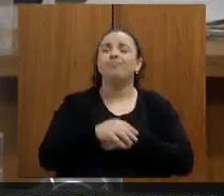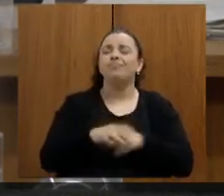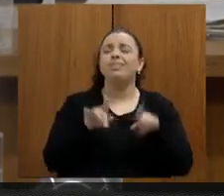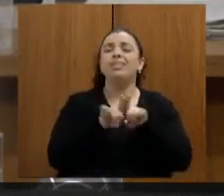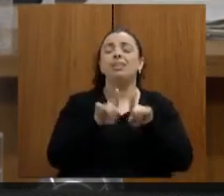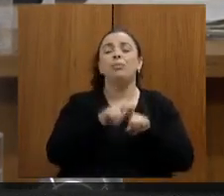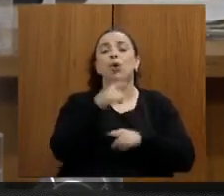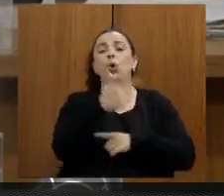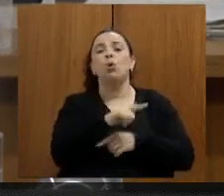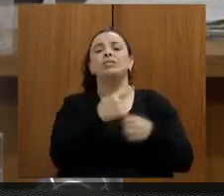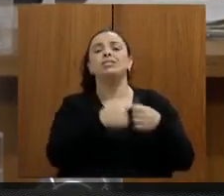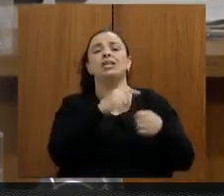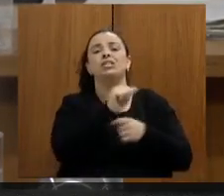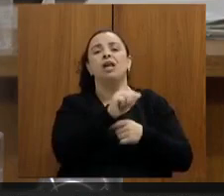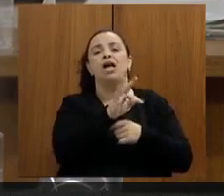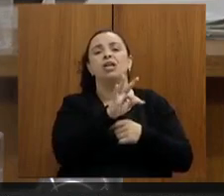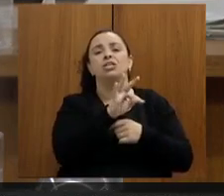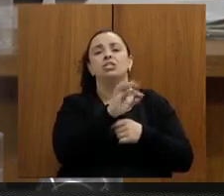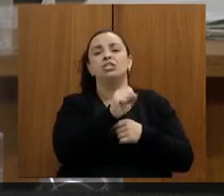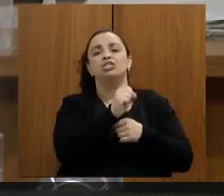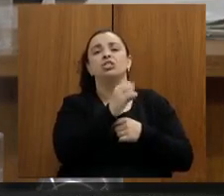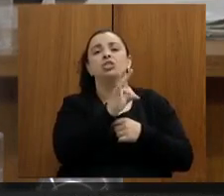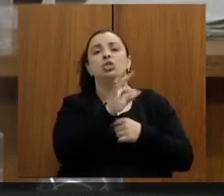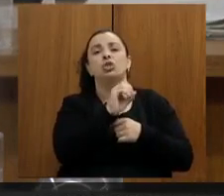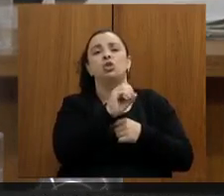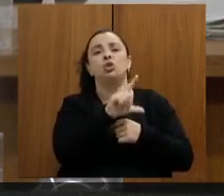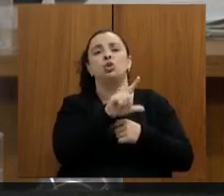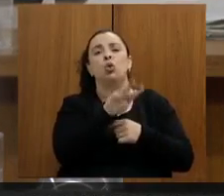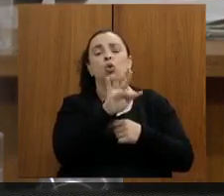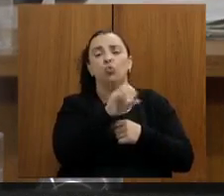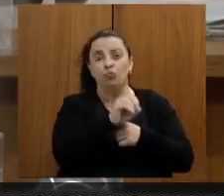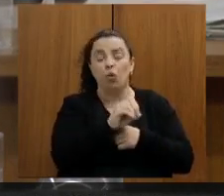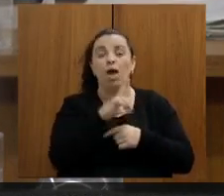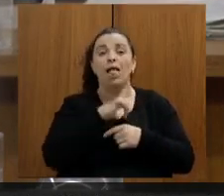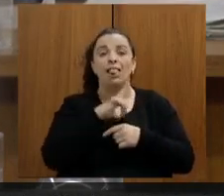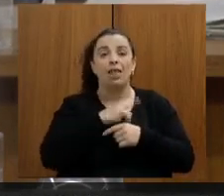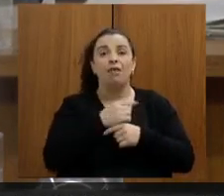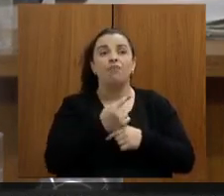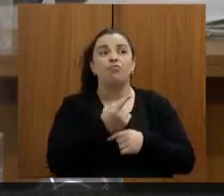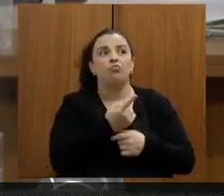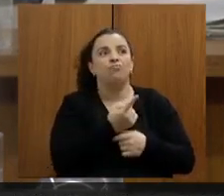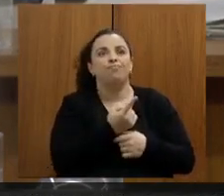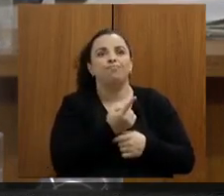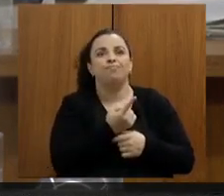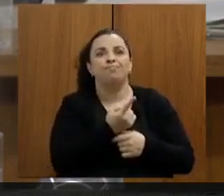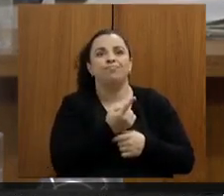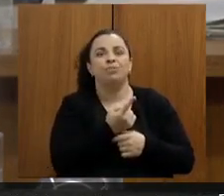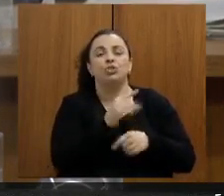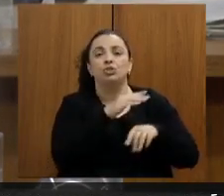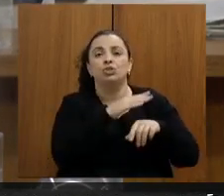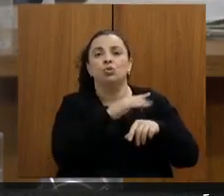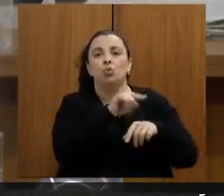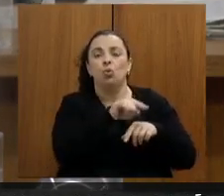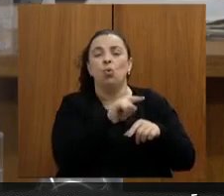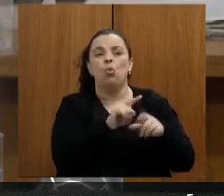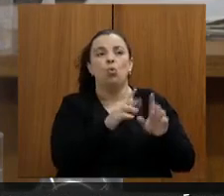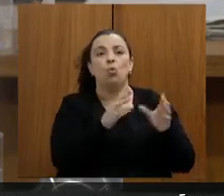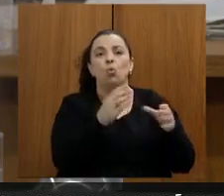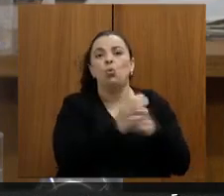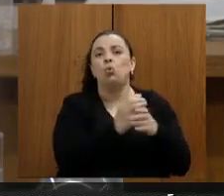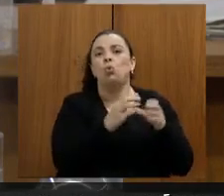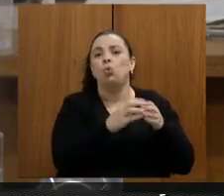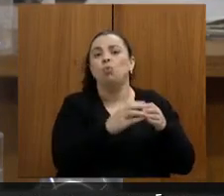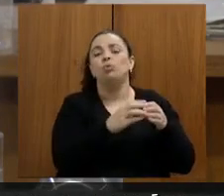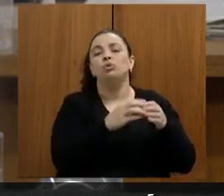Municipal de Astolfo Dutra que já está funcionando então nós re convocamos um bombeiro militar experiente